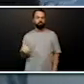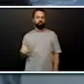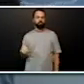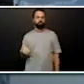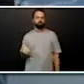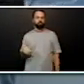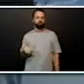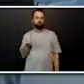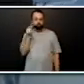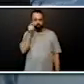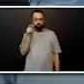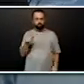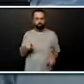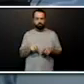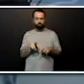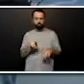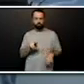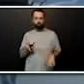Observem.